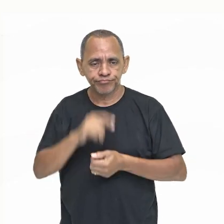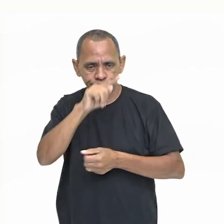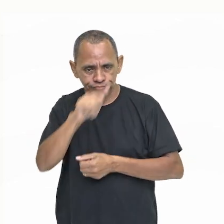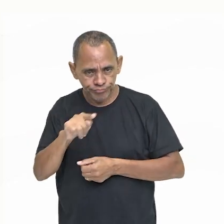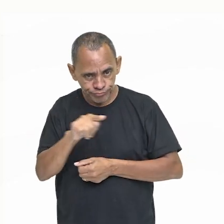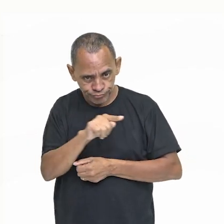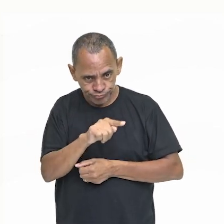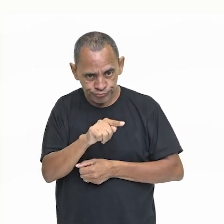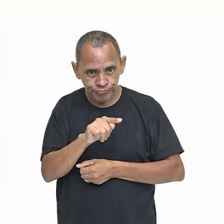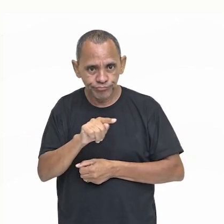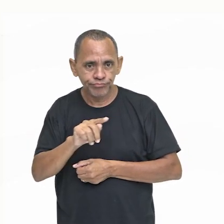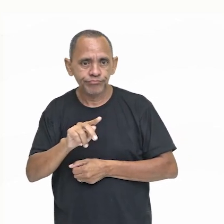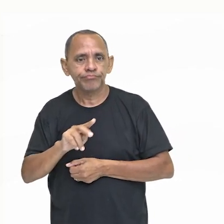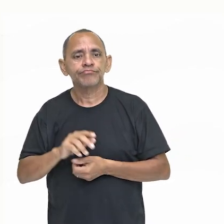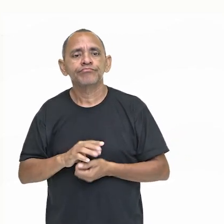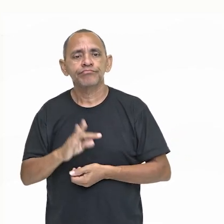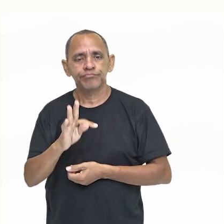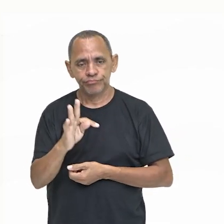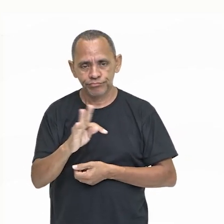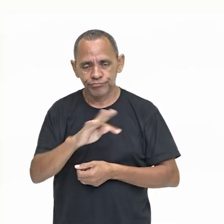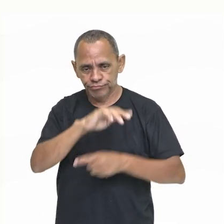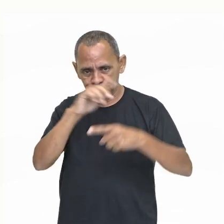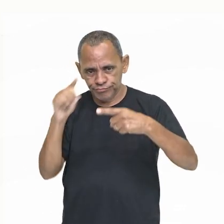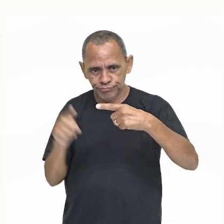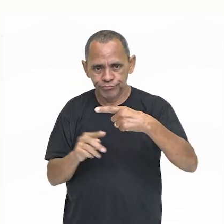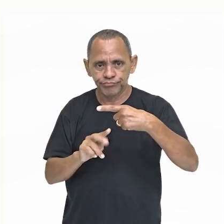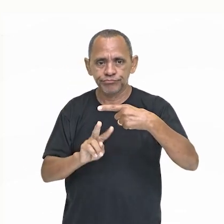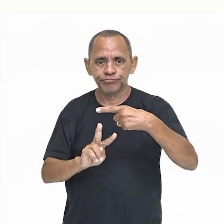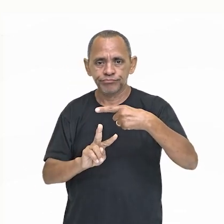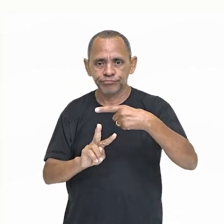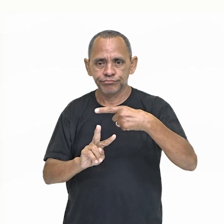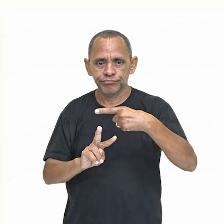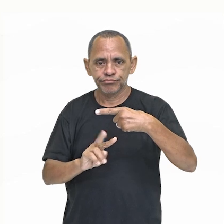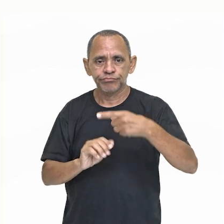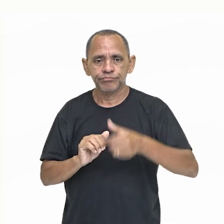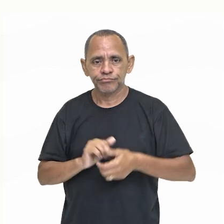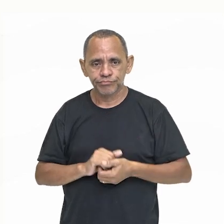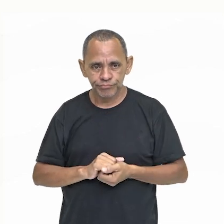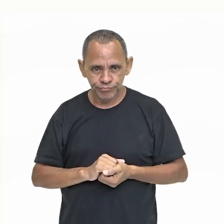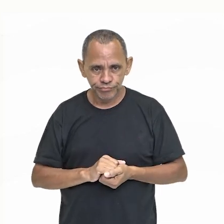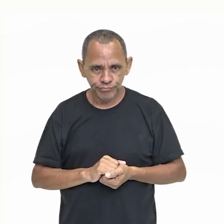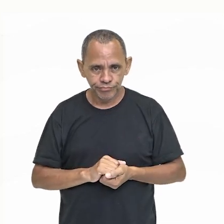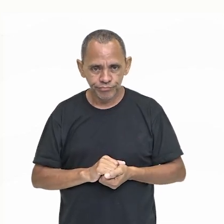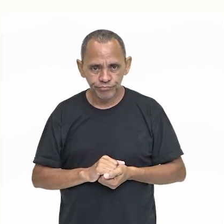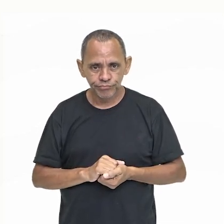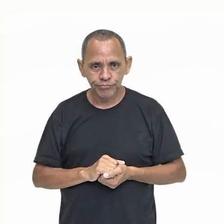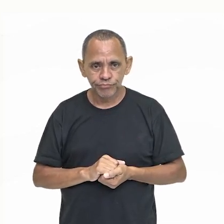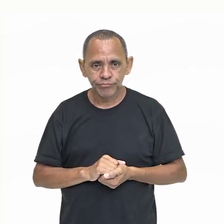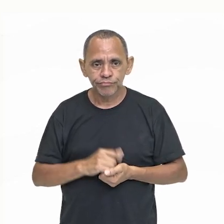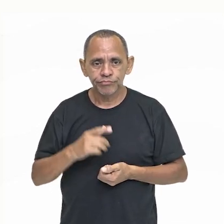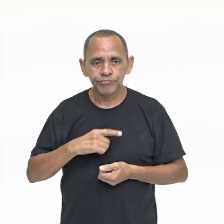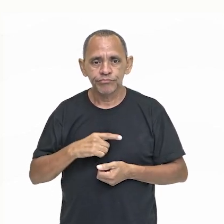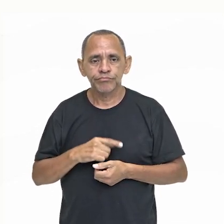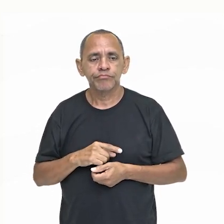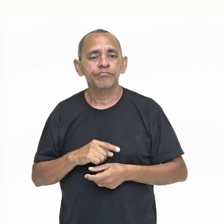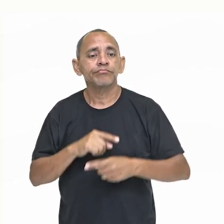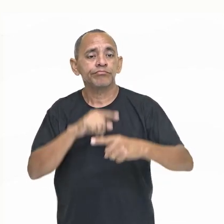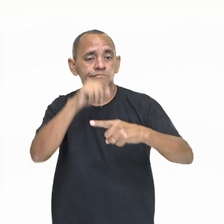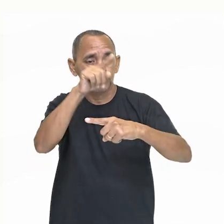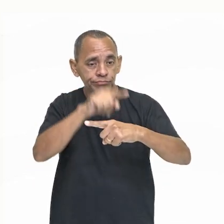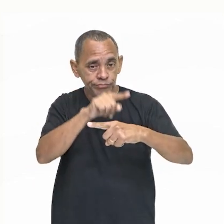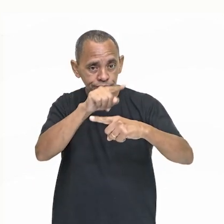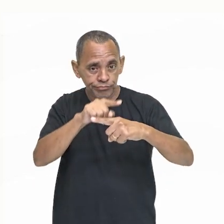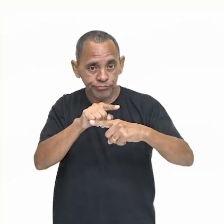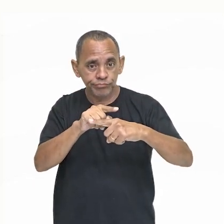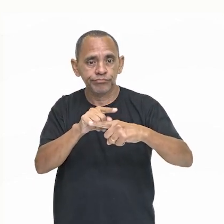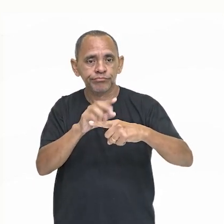dividido por ΔT. Vamos ver os valores. Ó. Velocidade e o tempo. Aí você tem ΔV